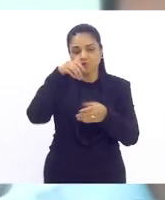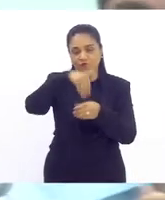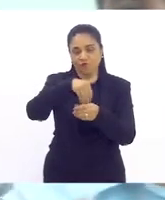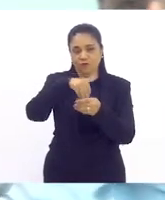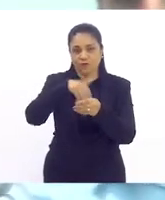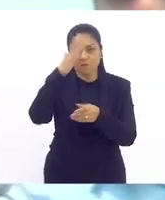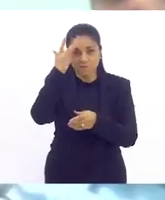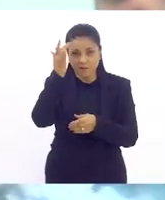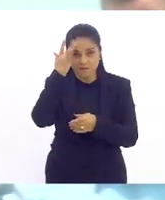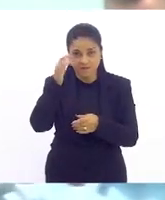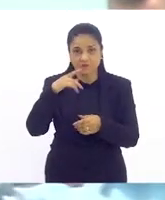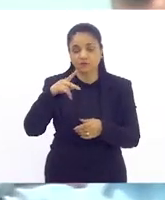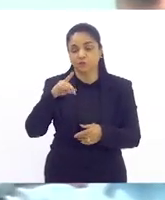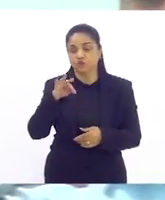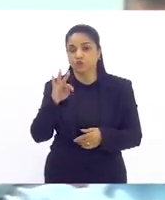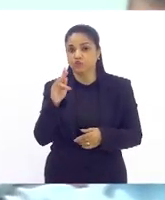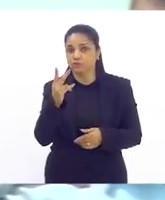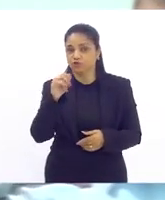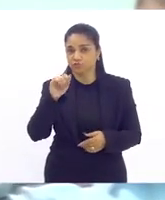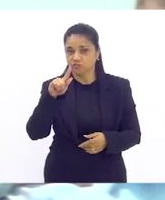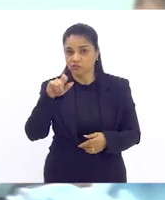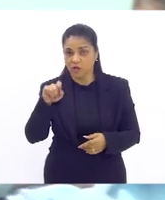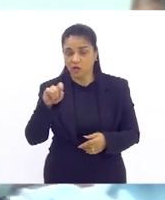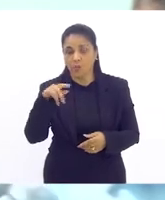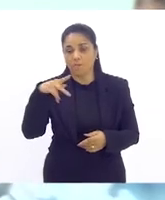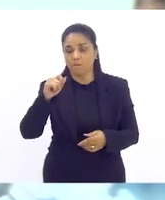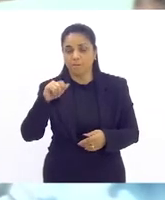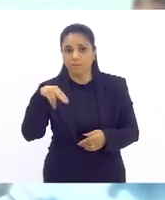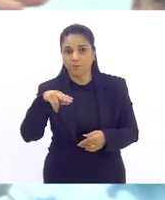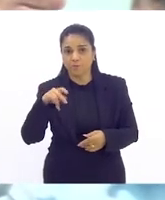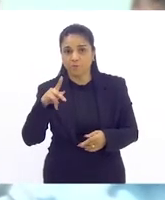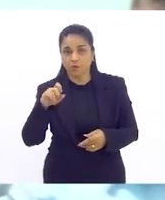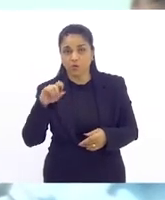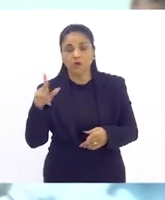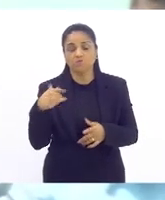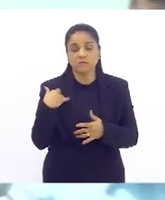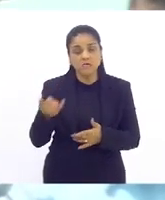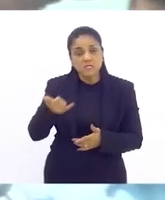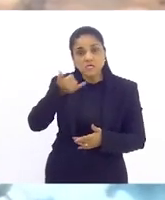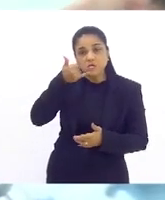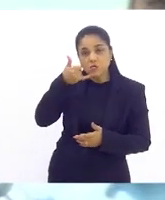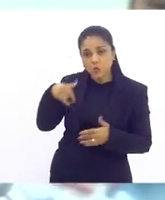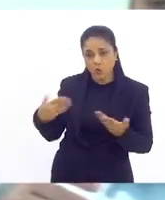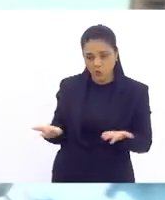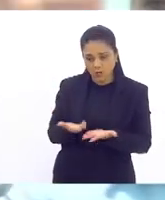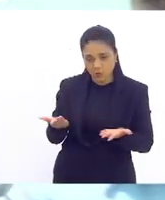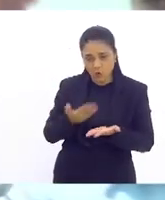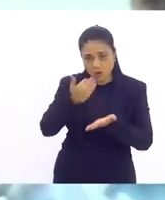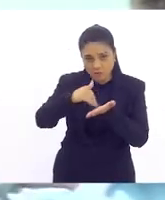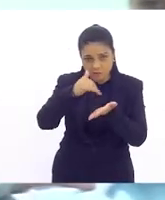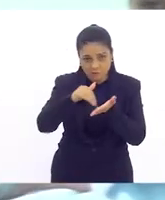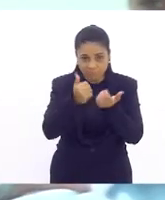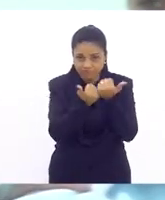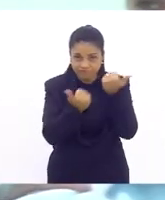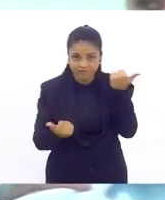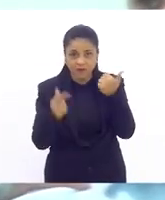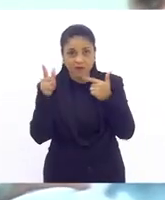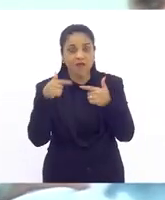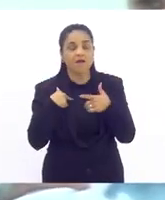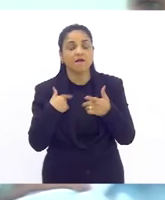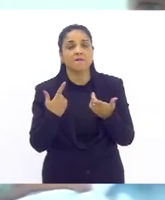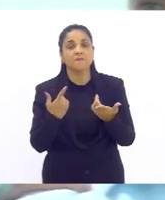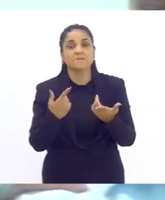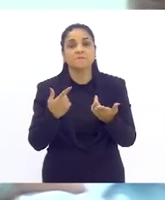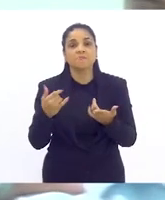Thiago Pampulha que é secretário e é visto Governador me ligou agora quando eu tava até na manifestação lá na escola dizendo